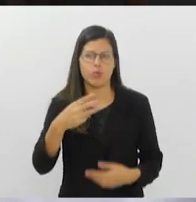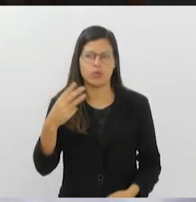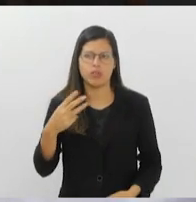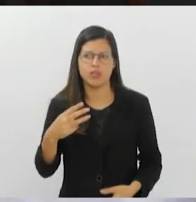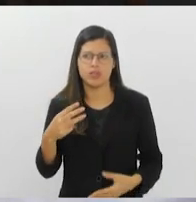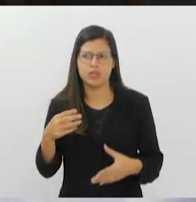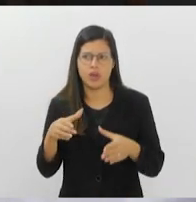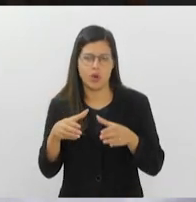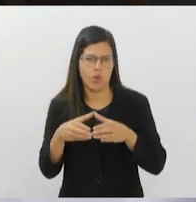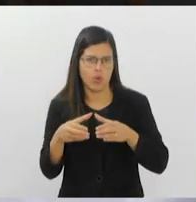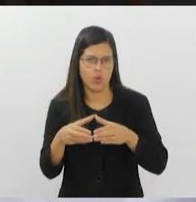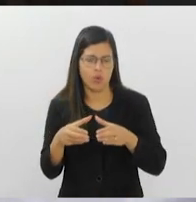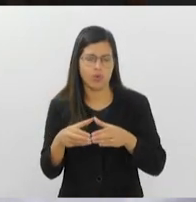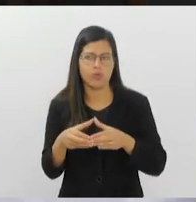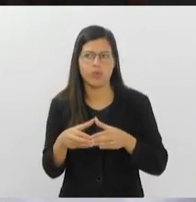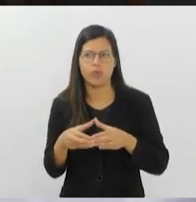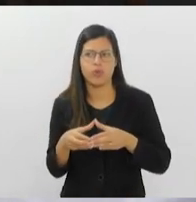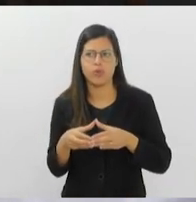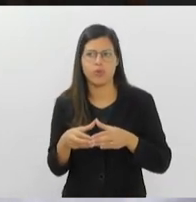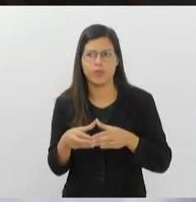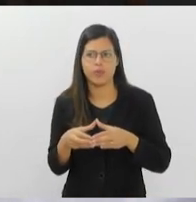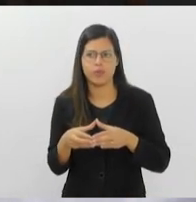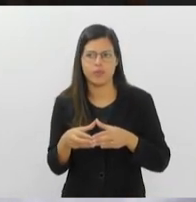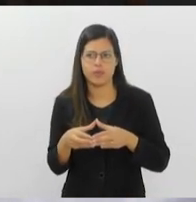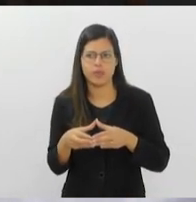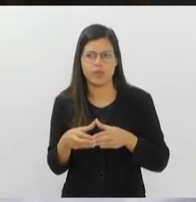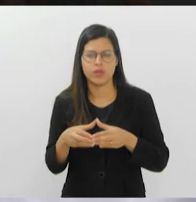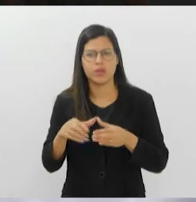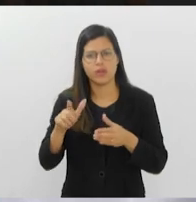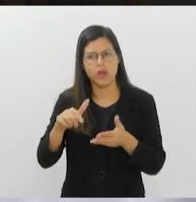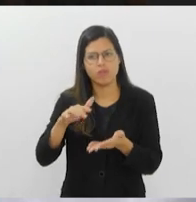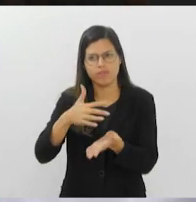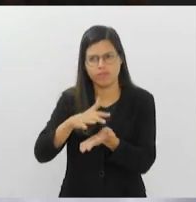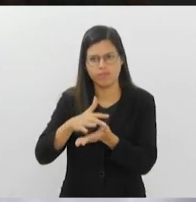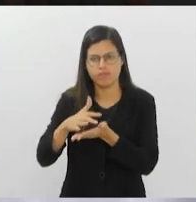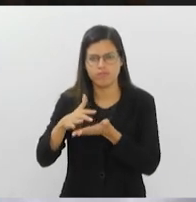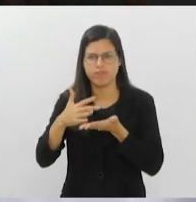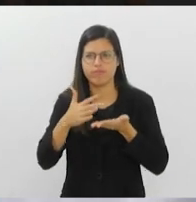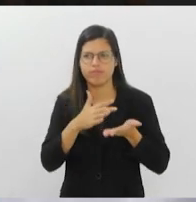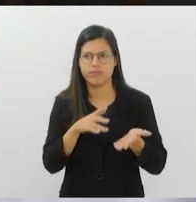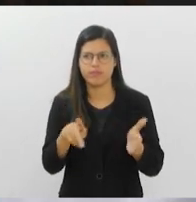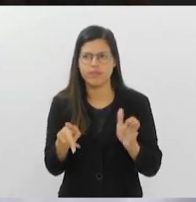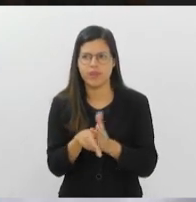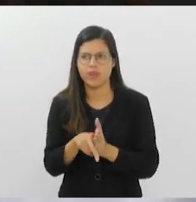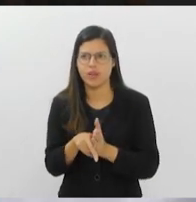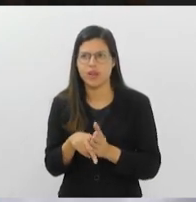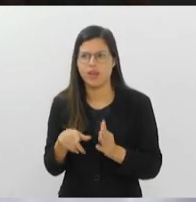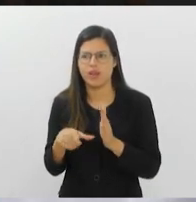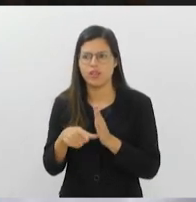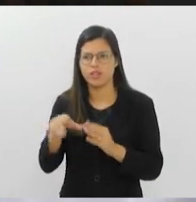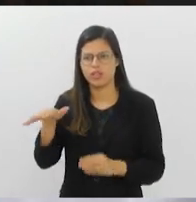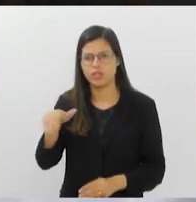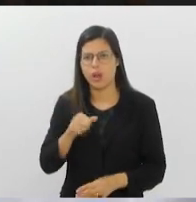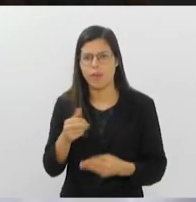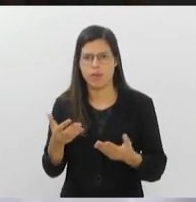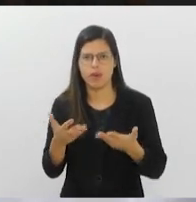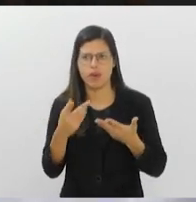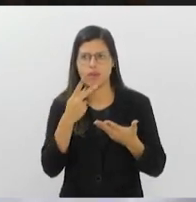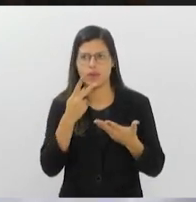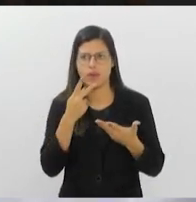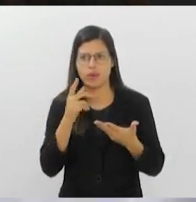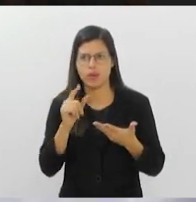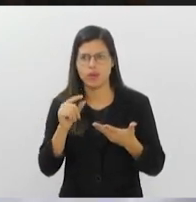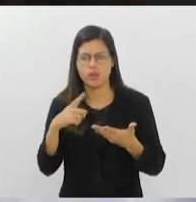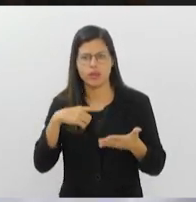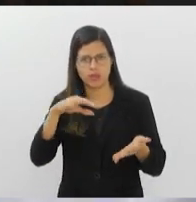parceiro desse campo, que é o Tapirando Pirado Pirou. Antes de chamar esse terceiro parceiro, eu só queria falar o seguinte: está passando